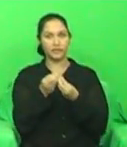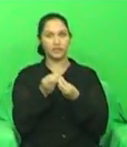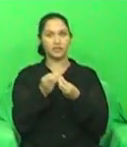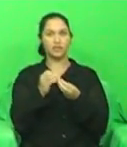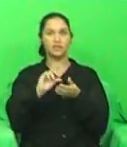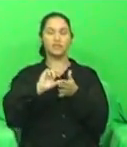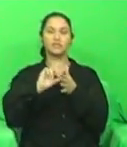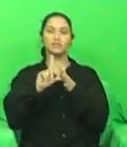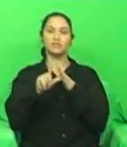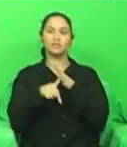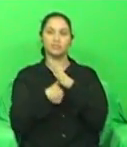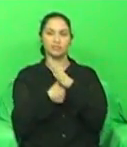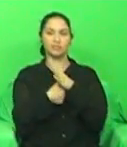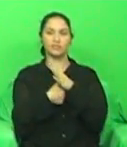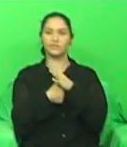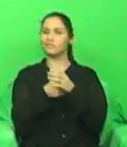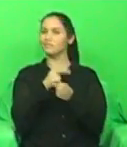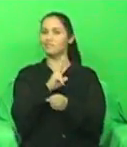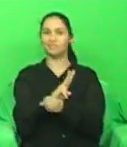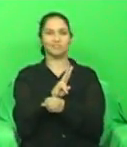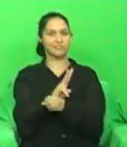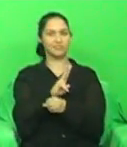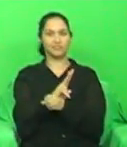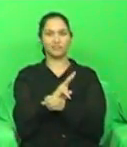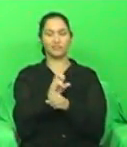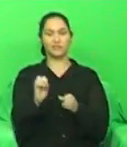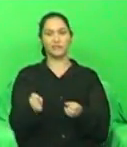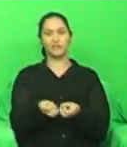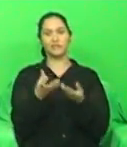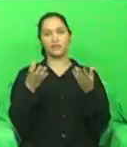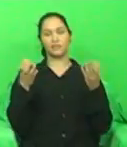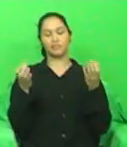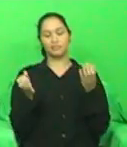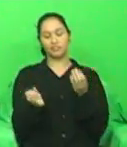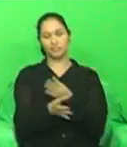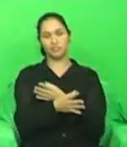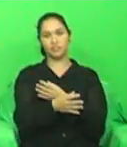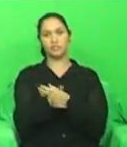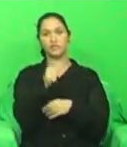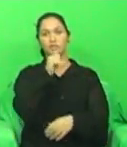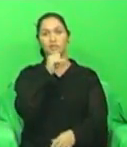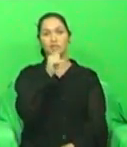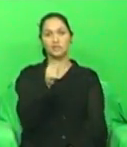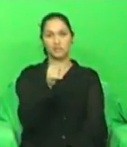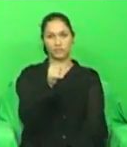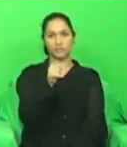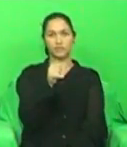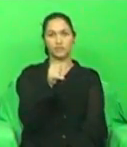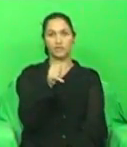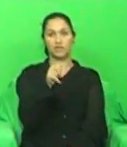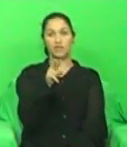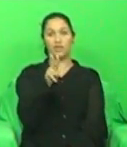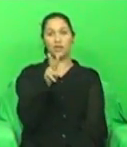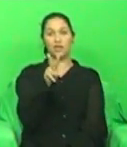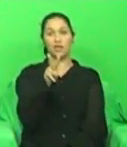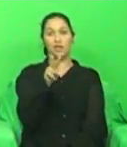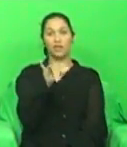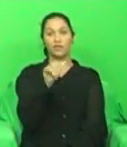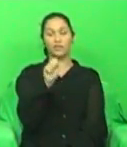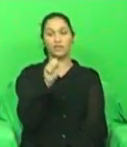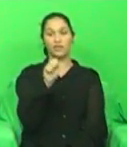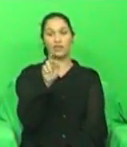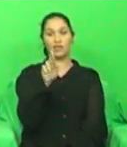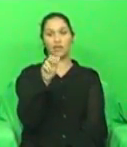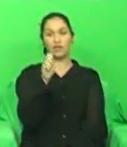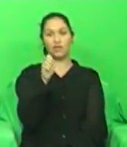rápida é um grande presente que nós recebemos e cobrar de quem até nós estamos conversando agora o vereador sales lima